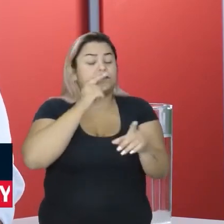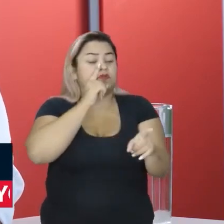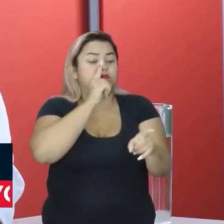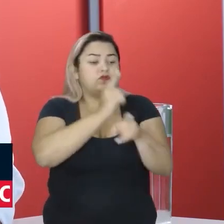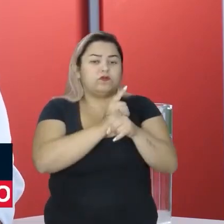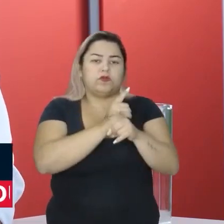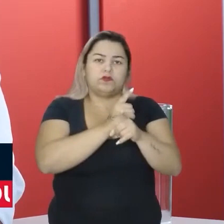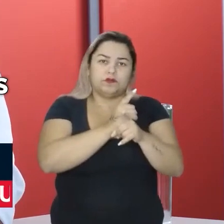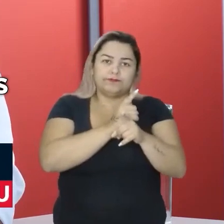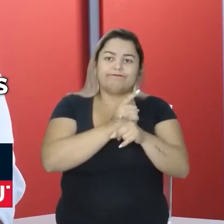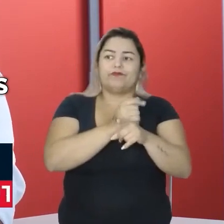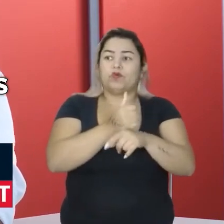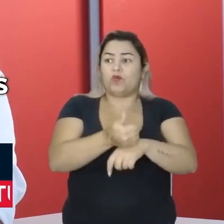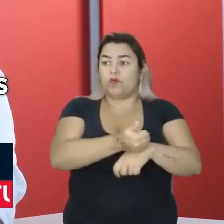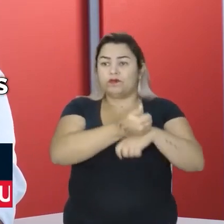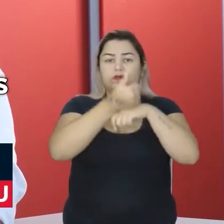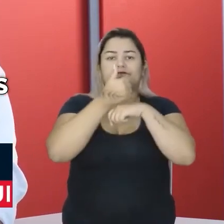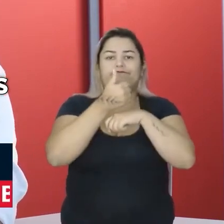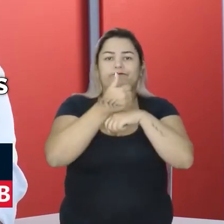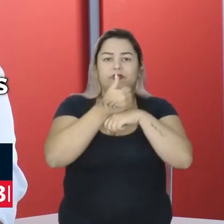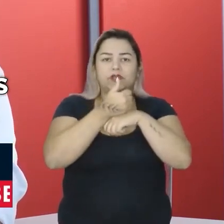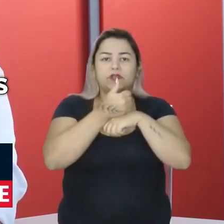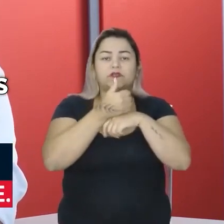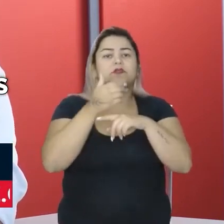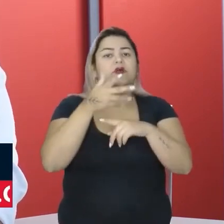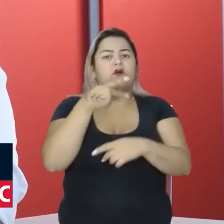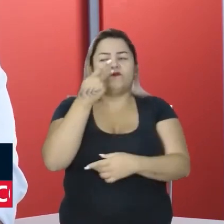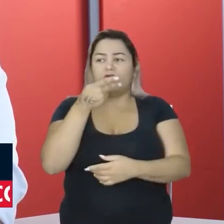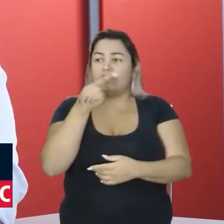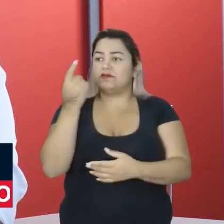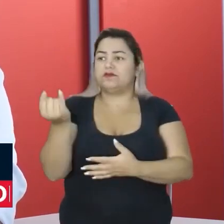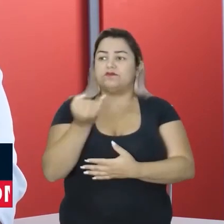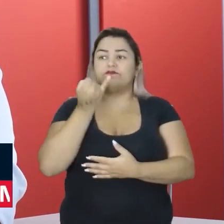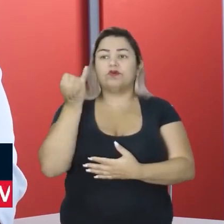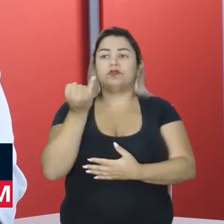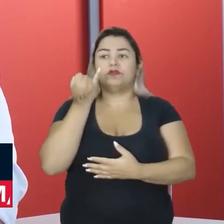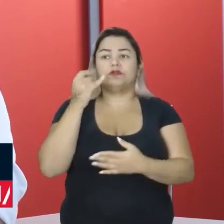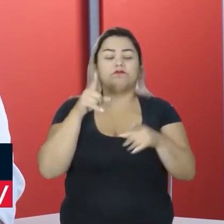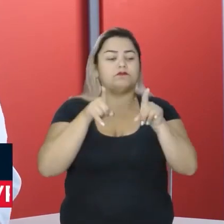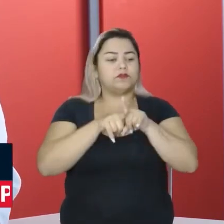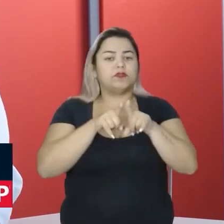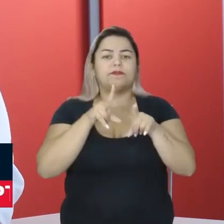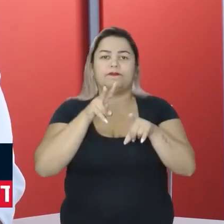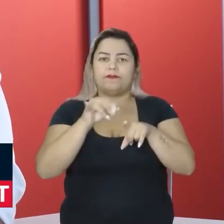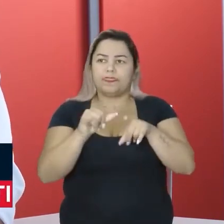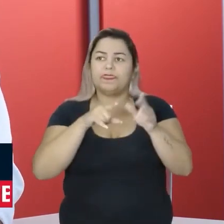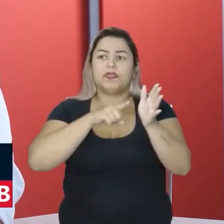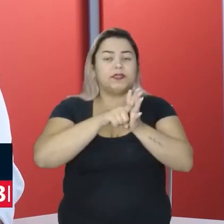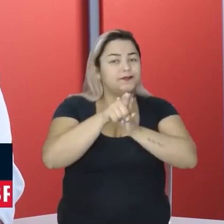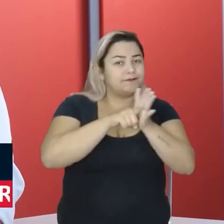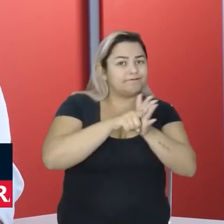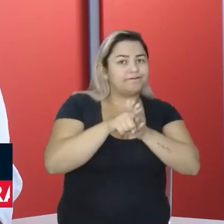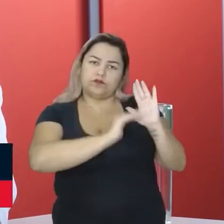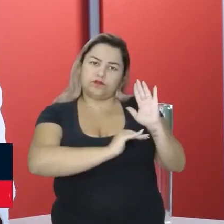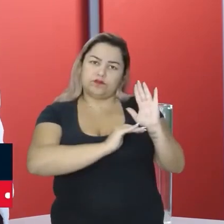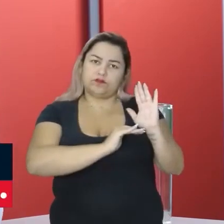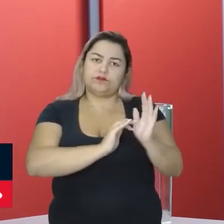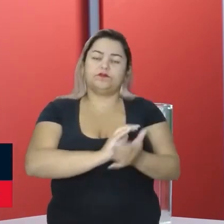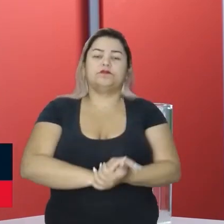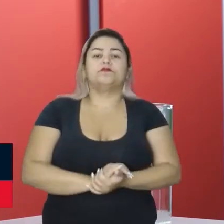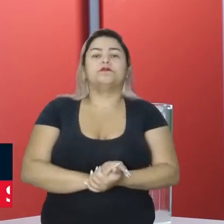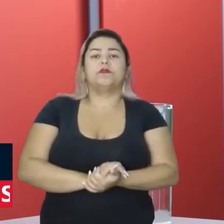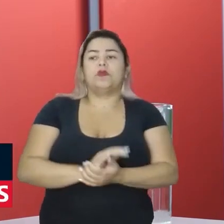do golpe Então são depoimentos é importantes que a gente vai ter que extrair o máximo desses depoimentos